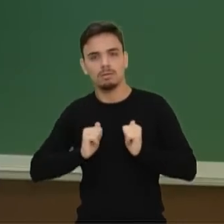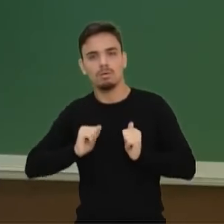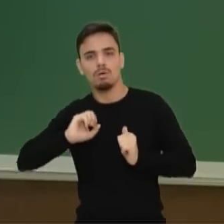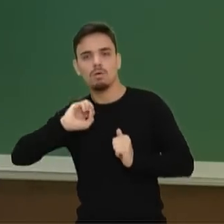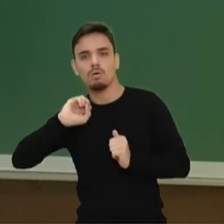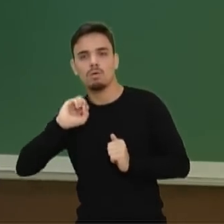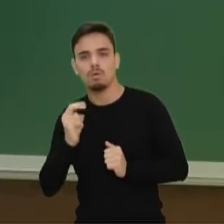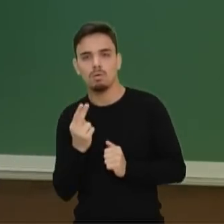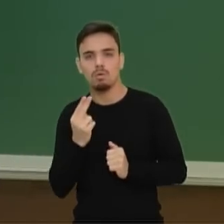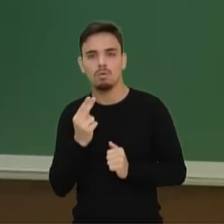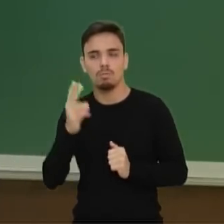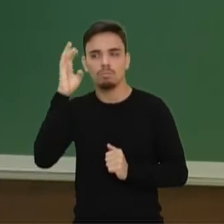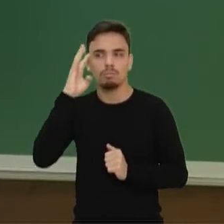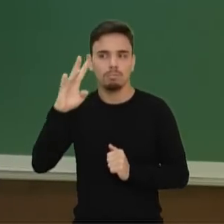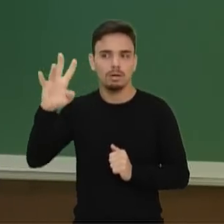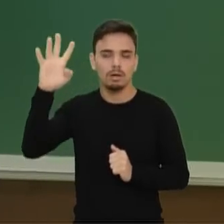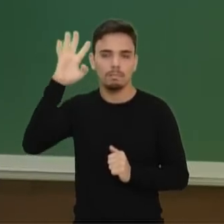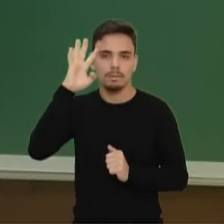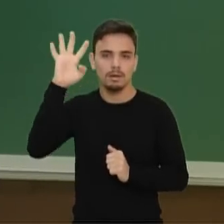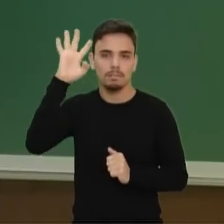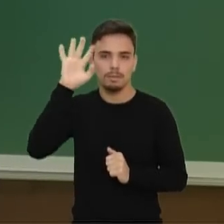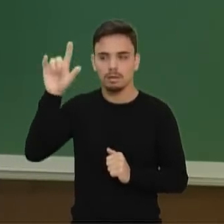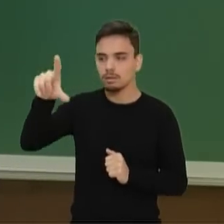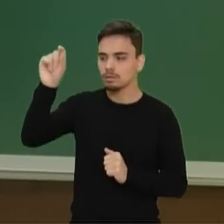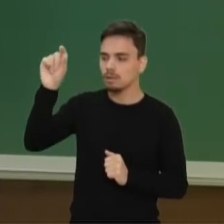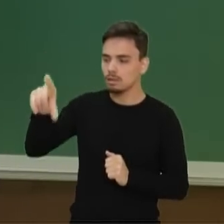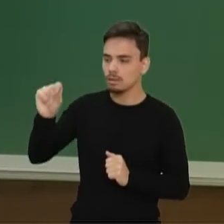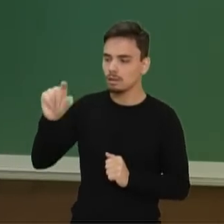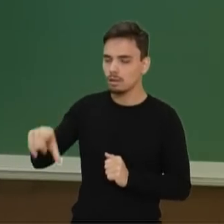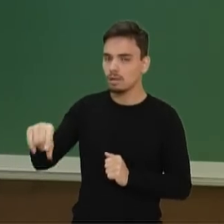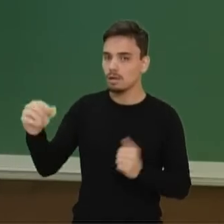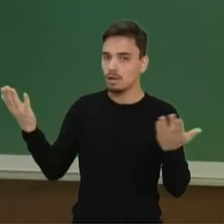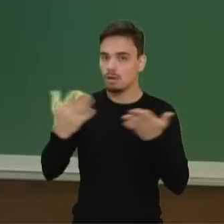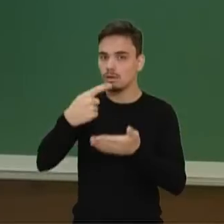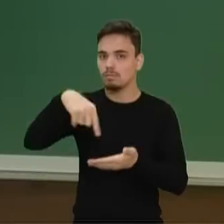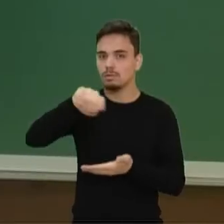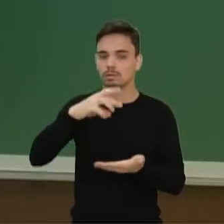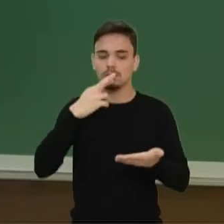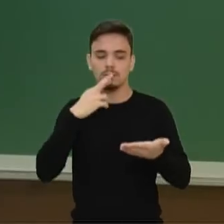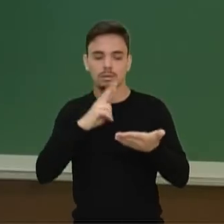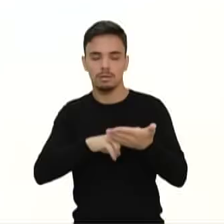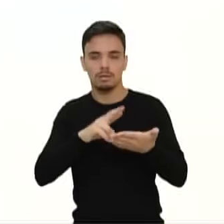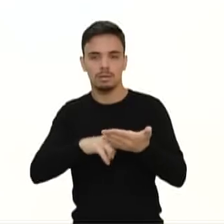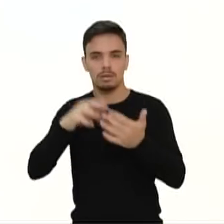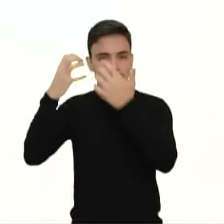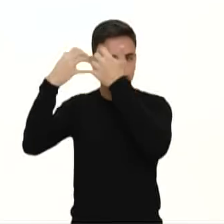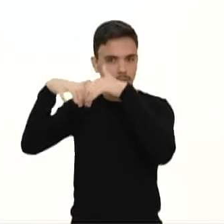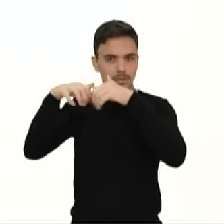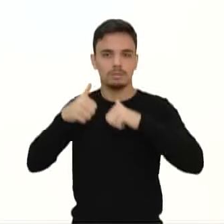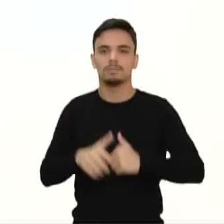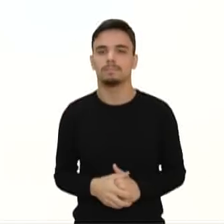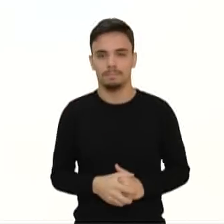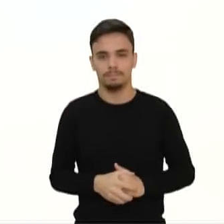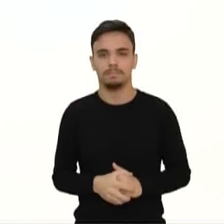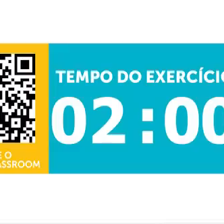na voz reflexiva? Agora é com vocês, pensando lá.